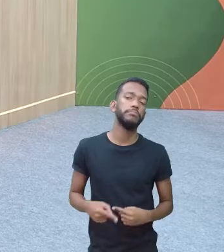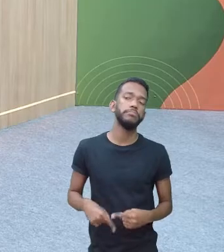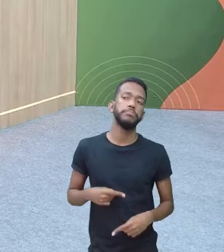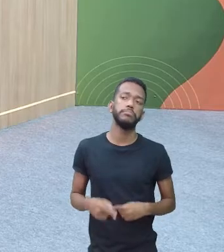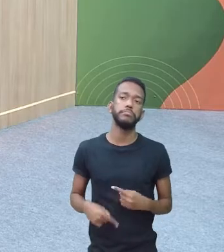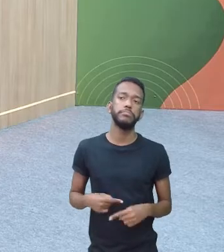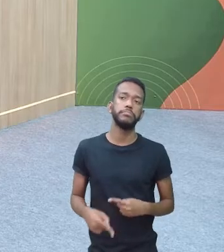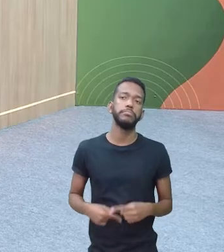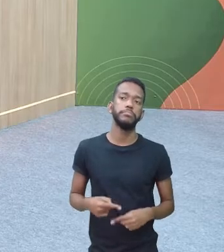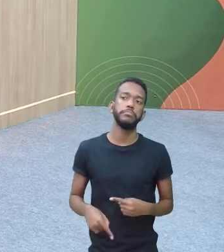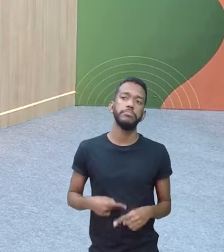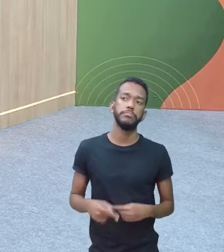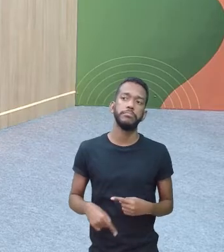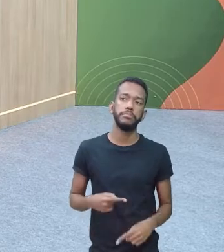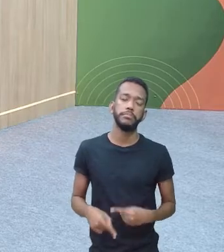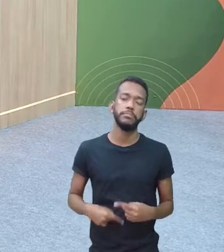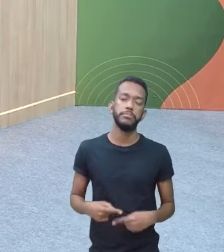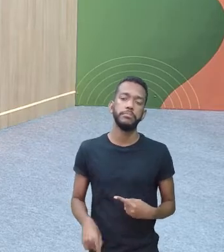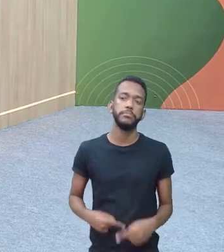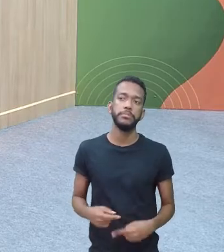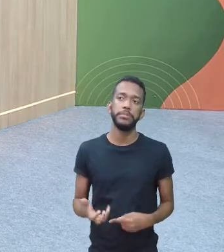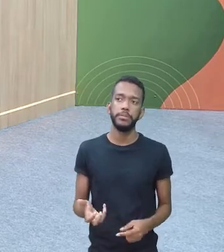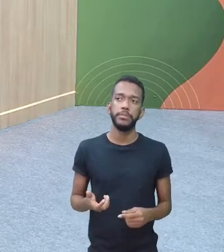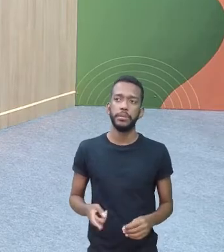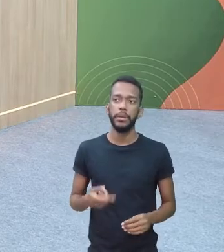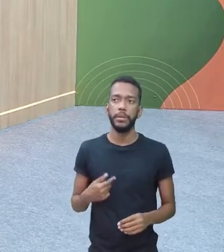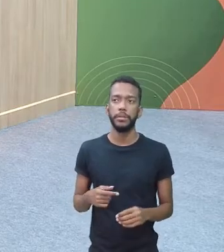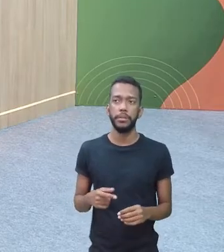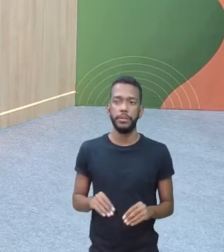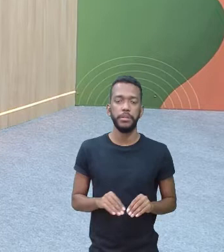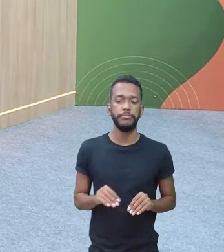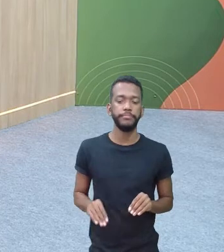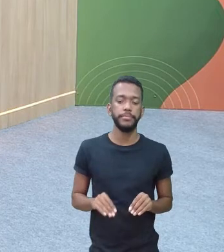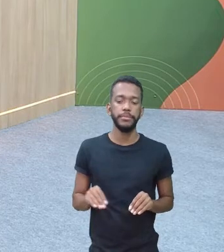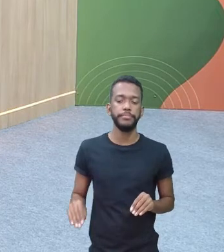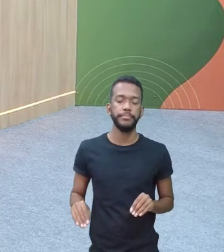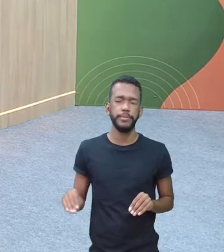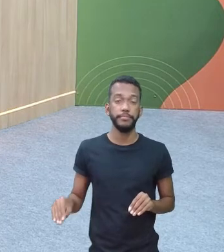lá enrolando, querendo procrastinar